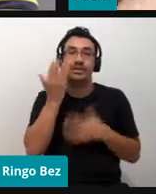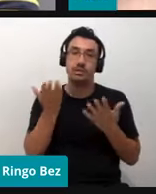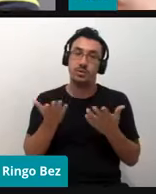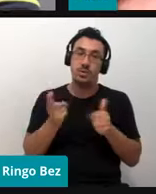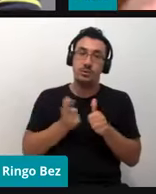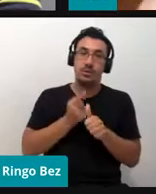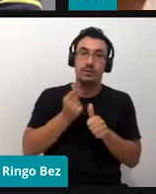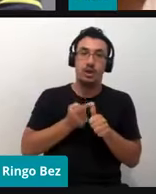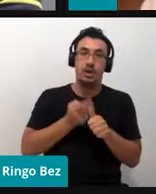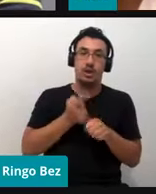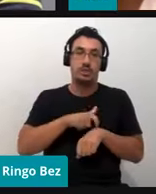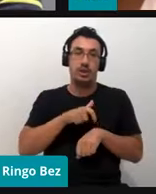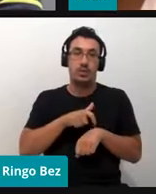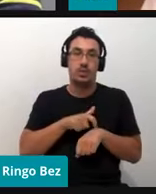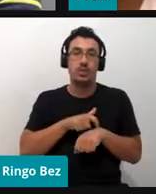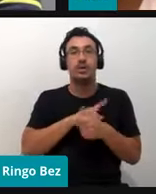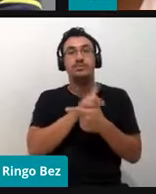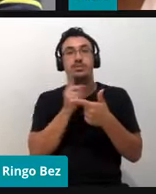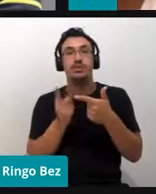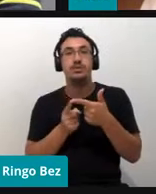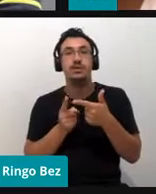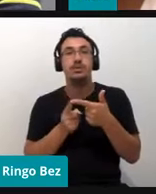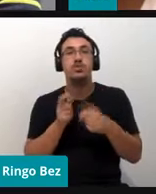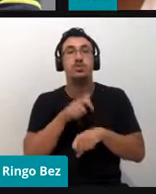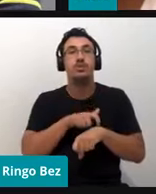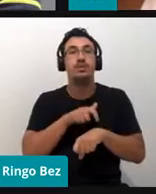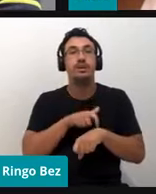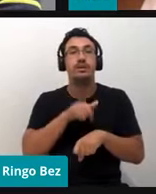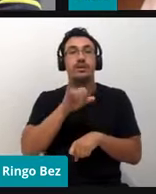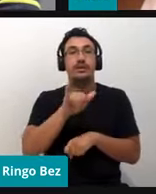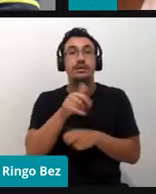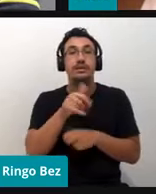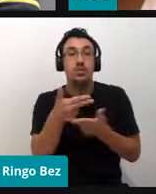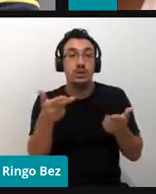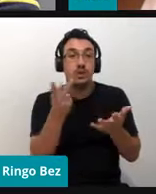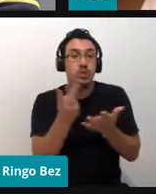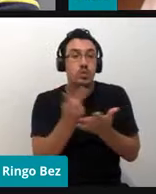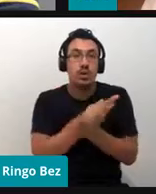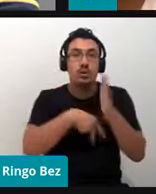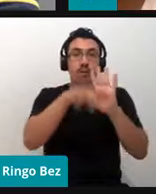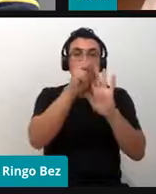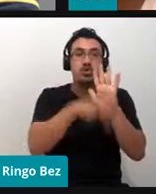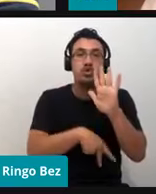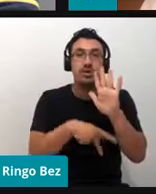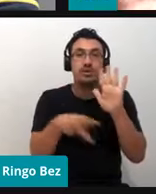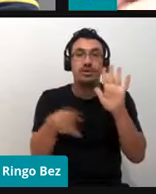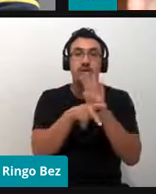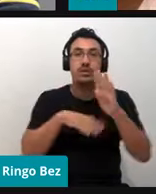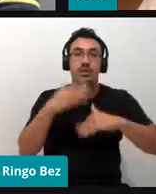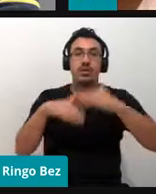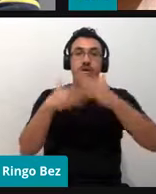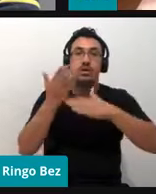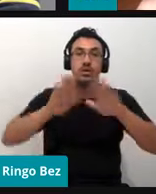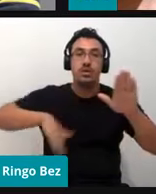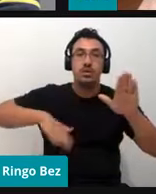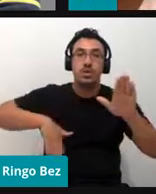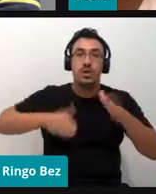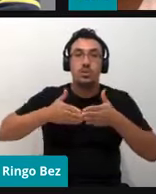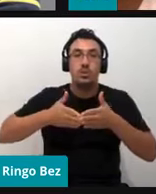momento. Agora, num segundo momento, caso esses projetos todos de desenvolvimento aqui do litoral, com